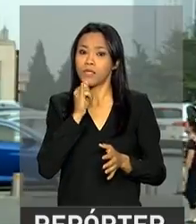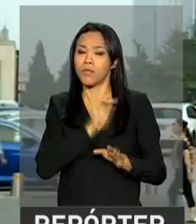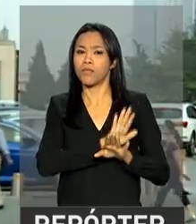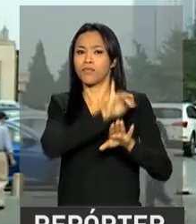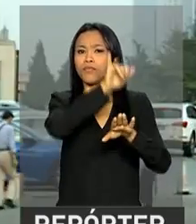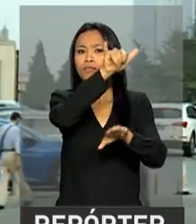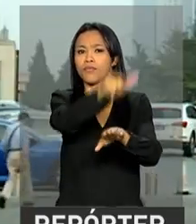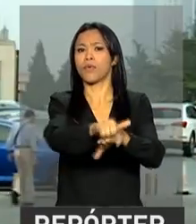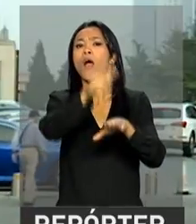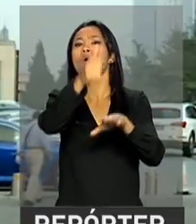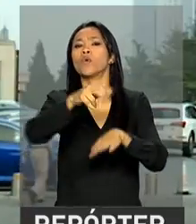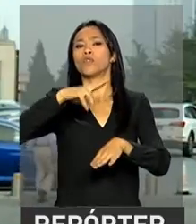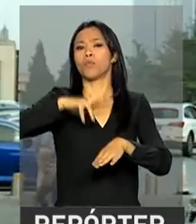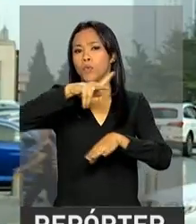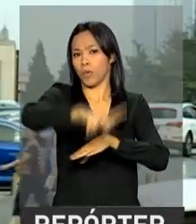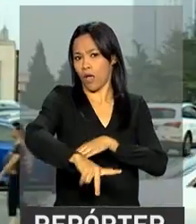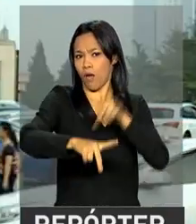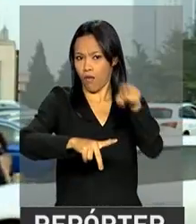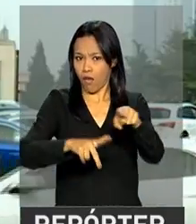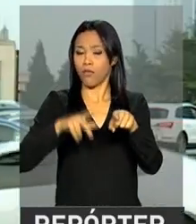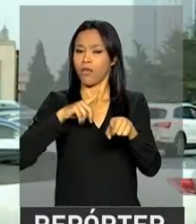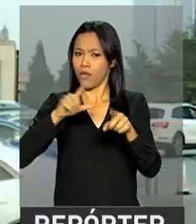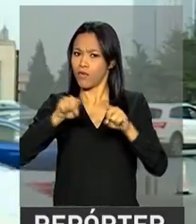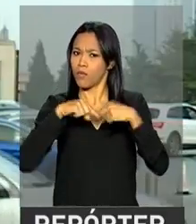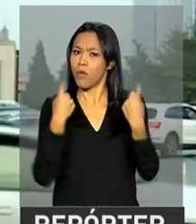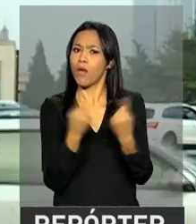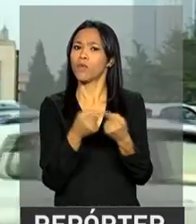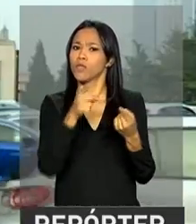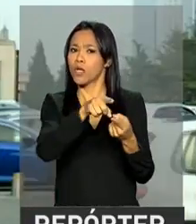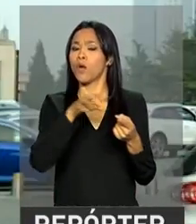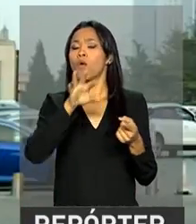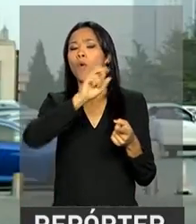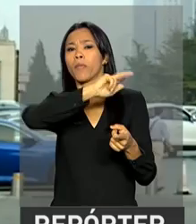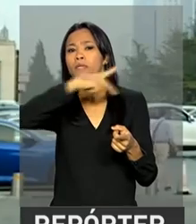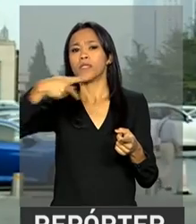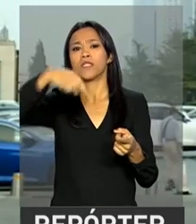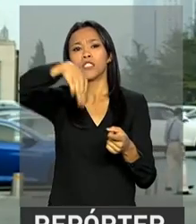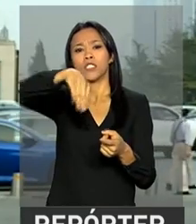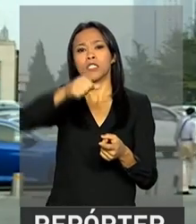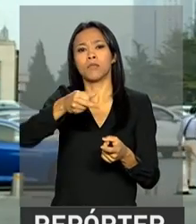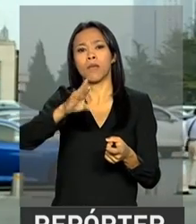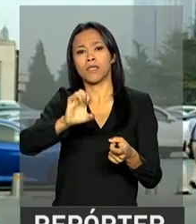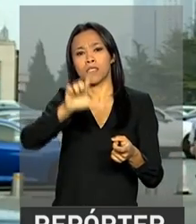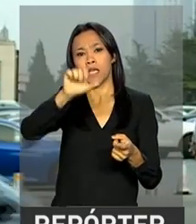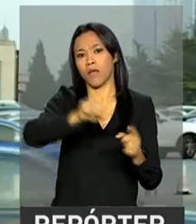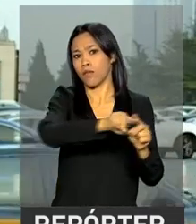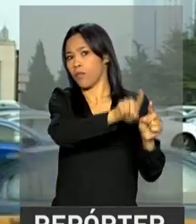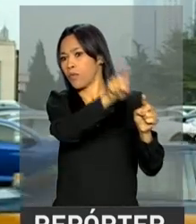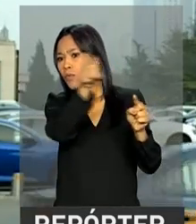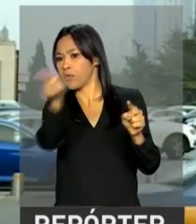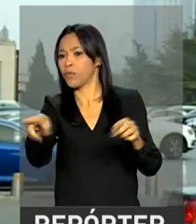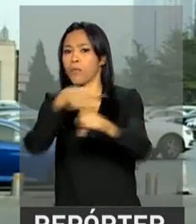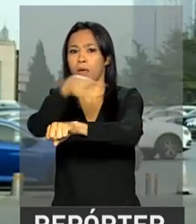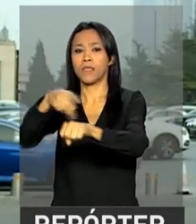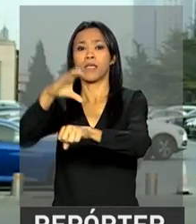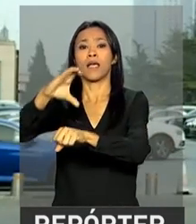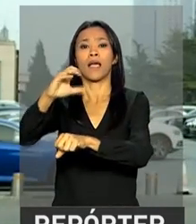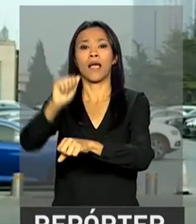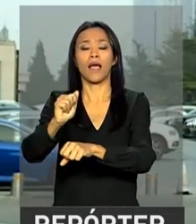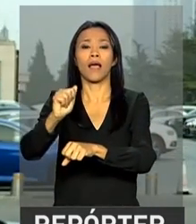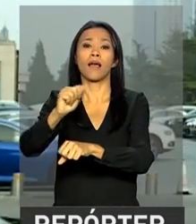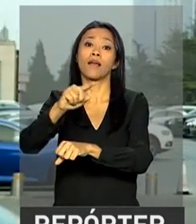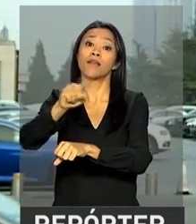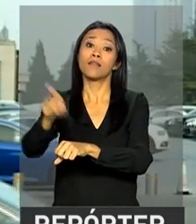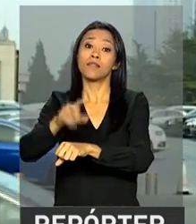em Portugal, Michel Temer se reuniu com o presidente Marcelo Rebelo e na parada no Cazaquistão teve encontro com